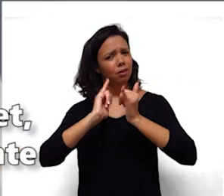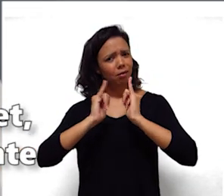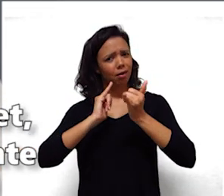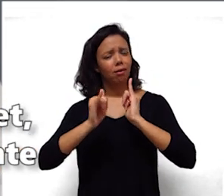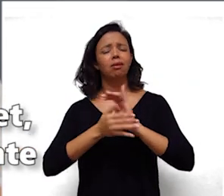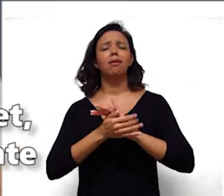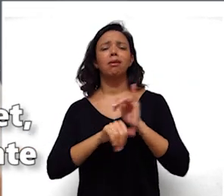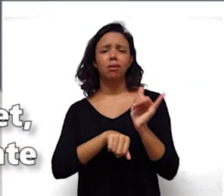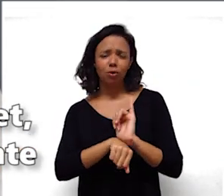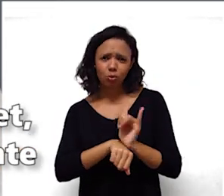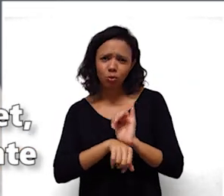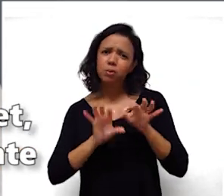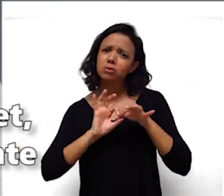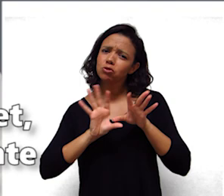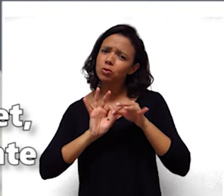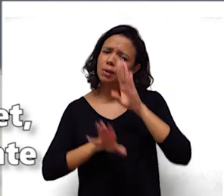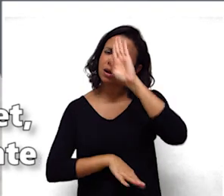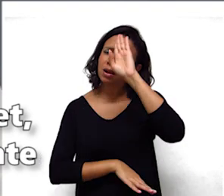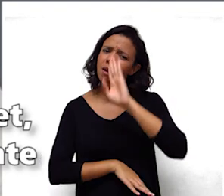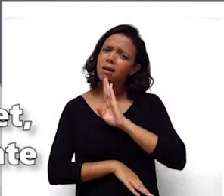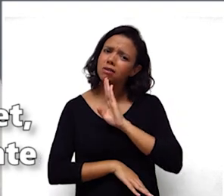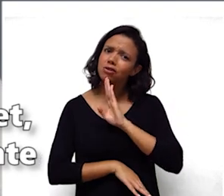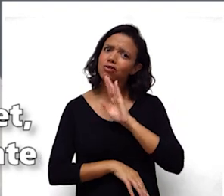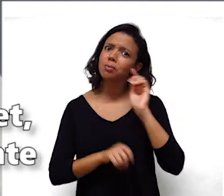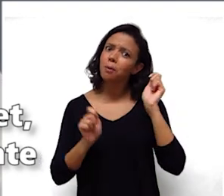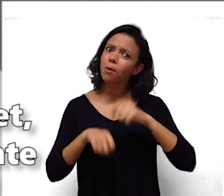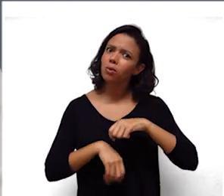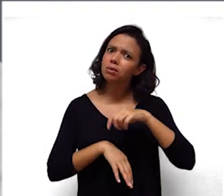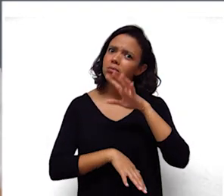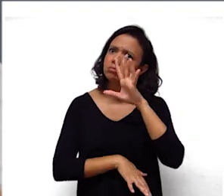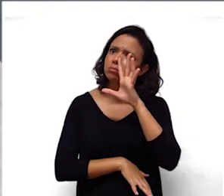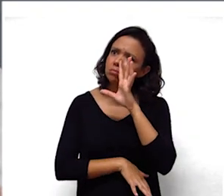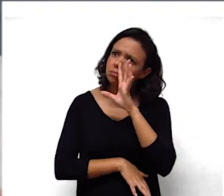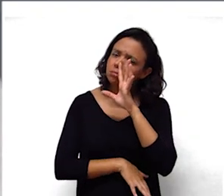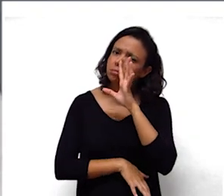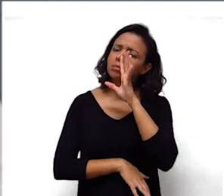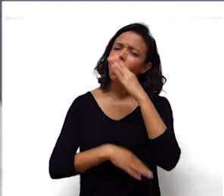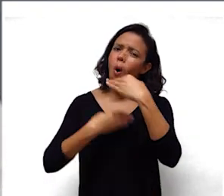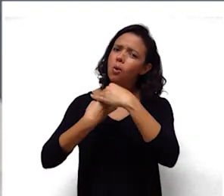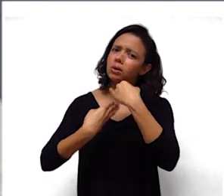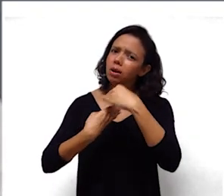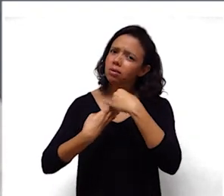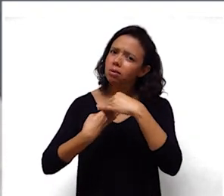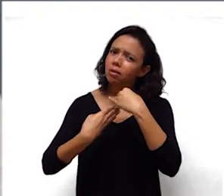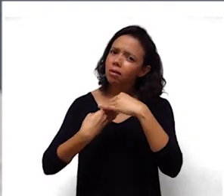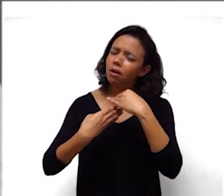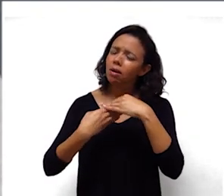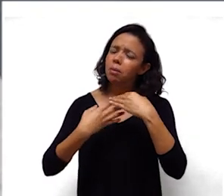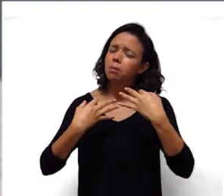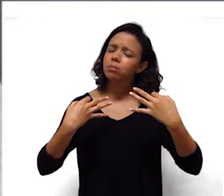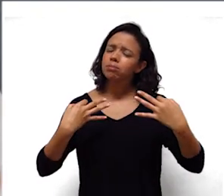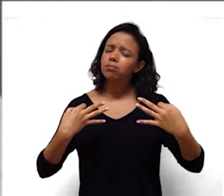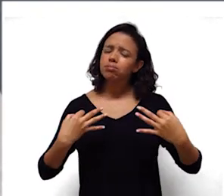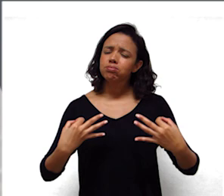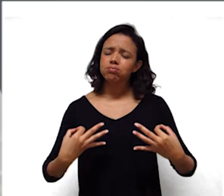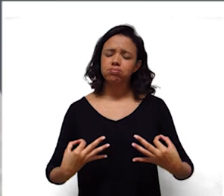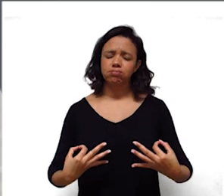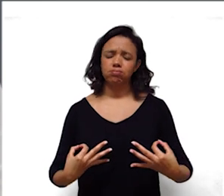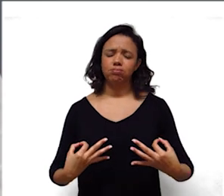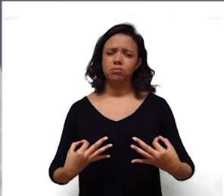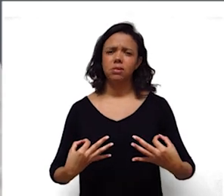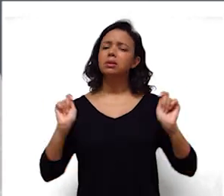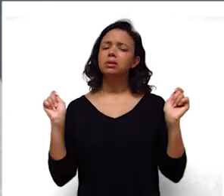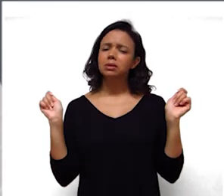na internet, que são disponibilizados gratuitamente, servem para orientar você a fazer a